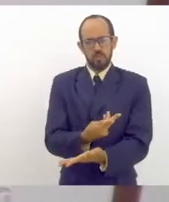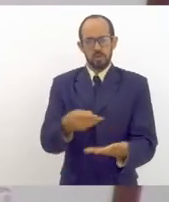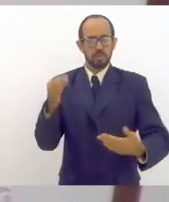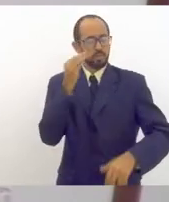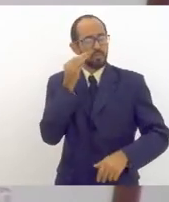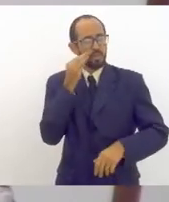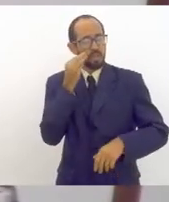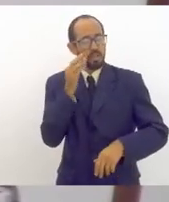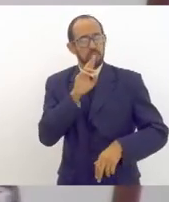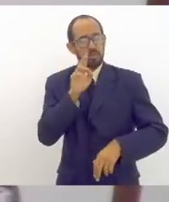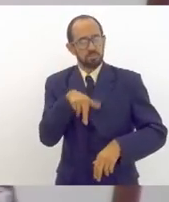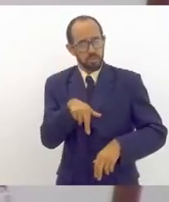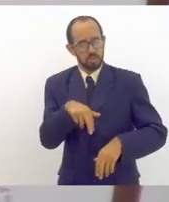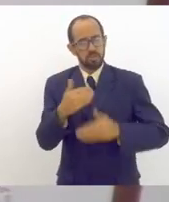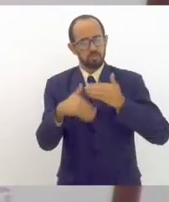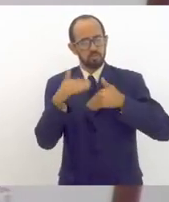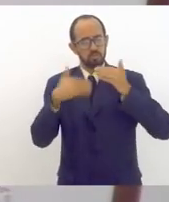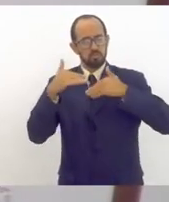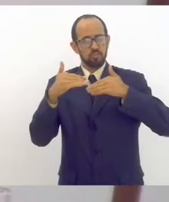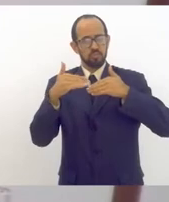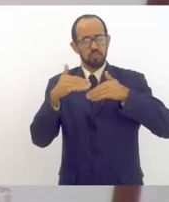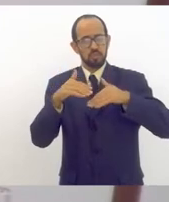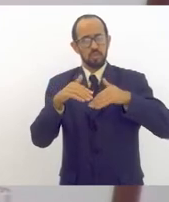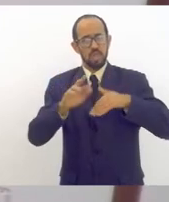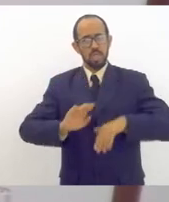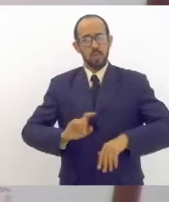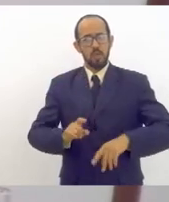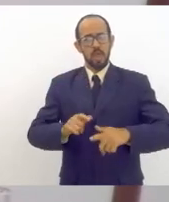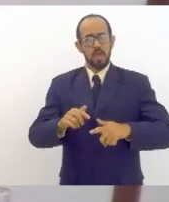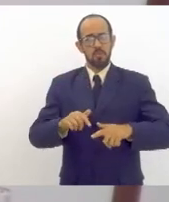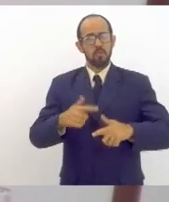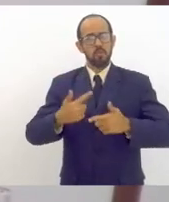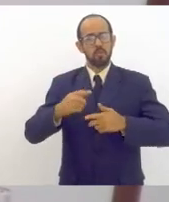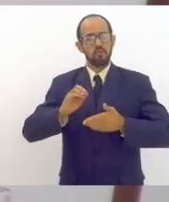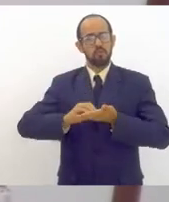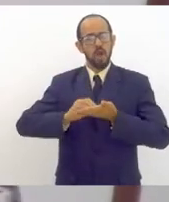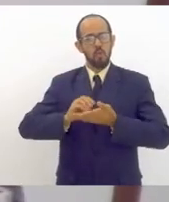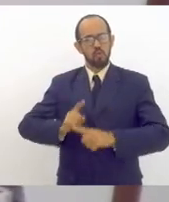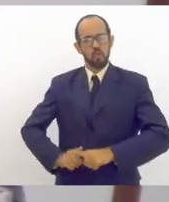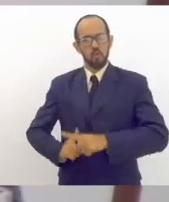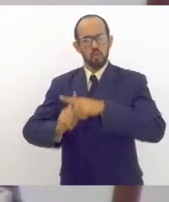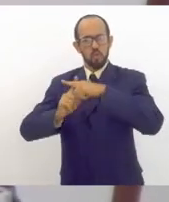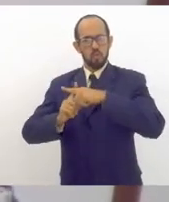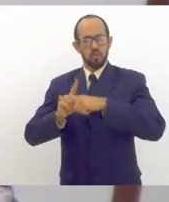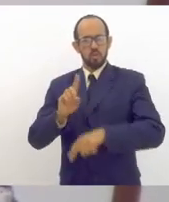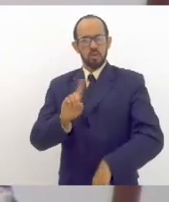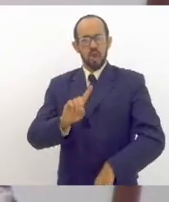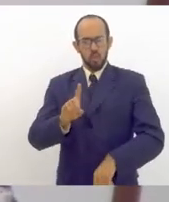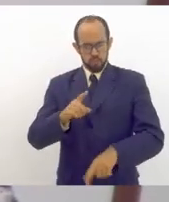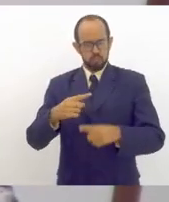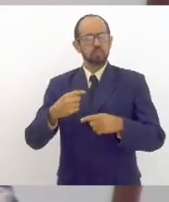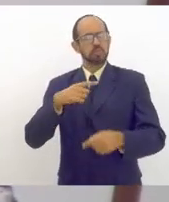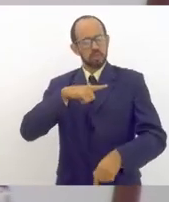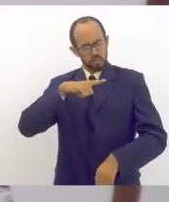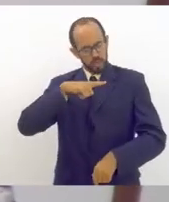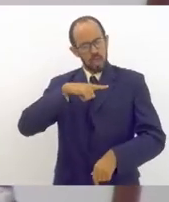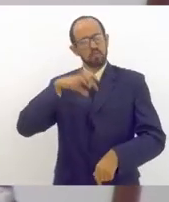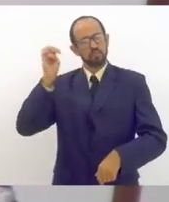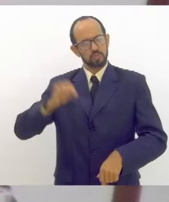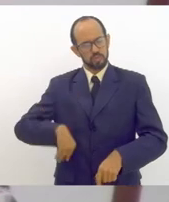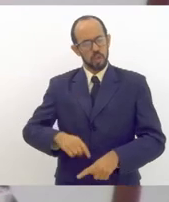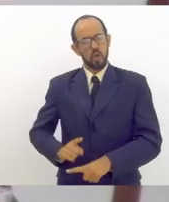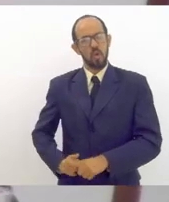tentar andar agora não é questão de ser otimista não que eu sou otimista e talvez isso tenha movido tanto a gente até aqui feito a gente andar tanto mas